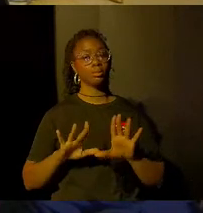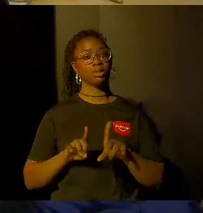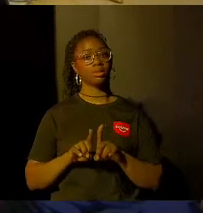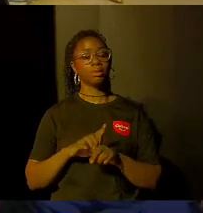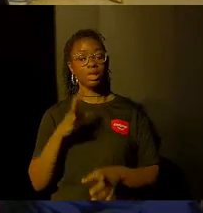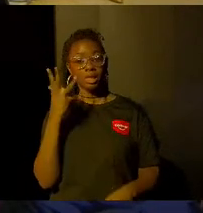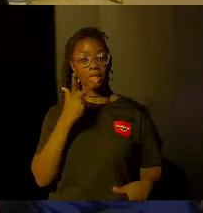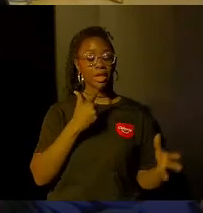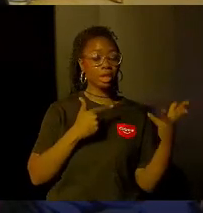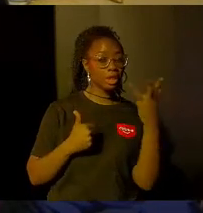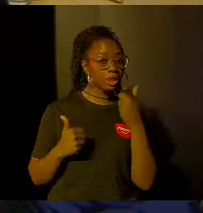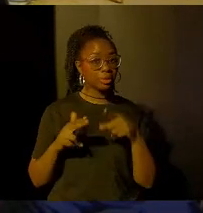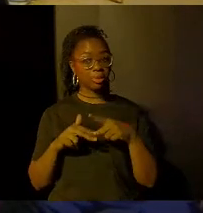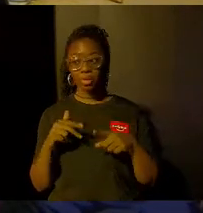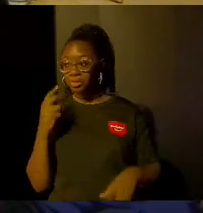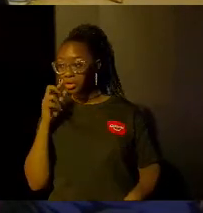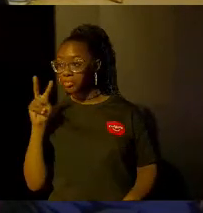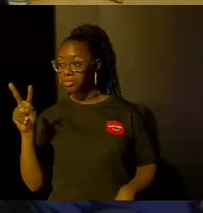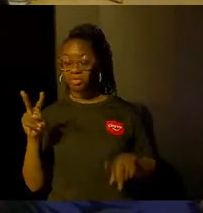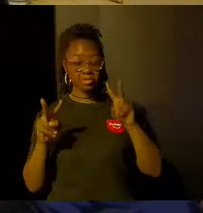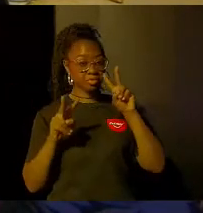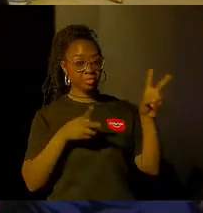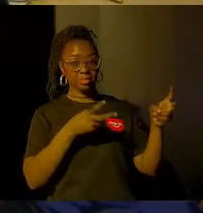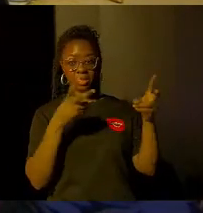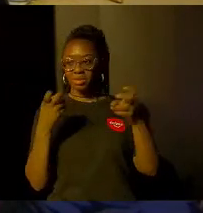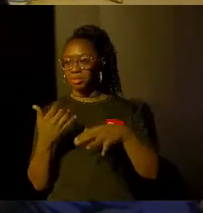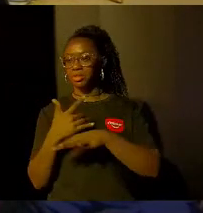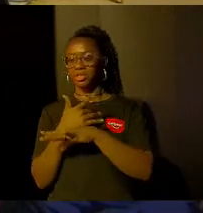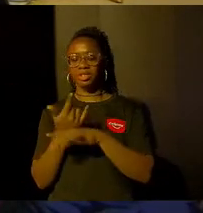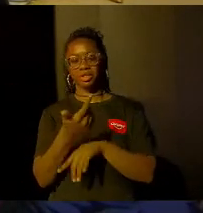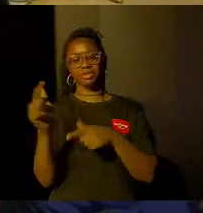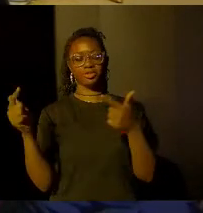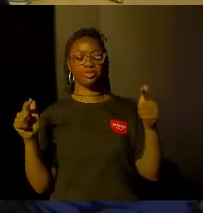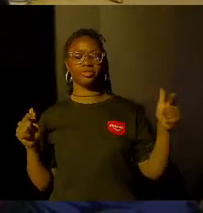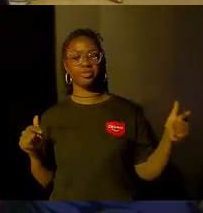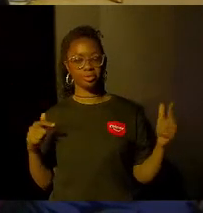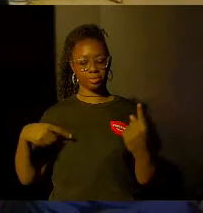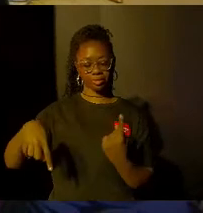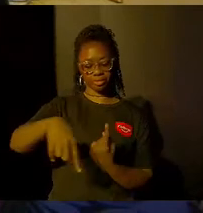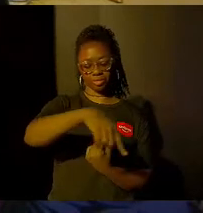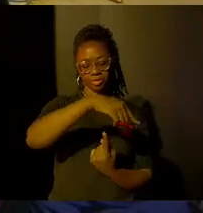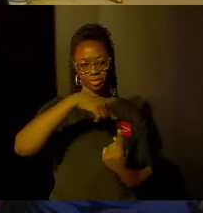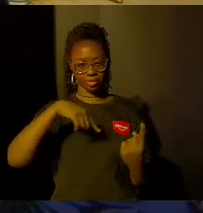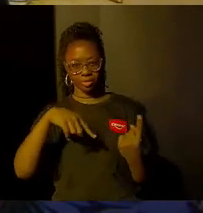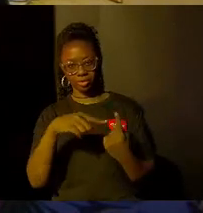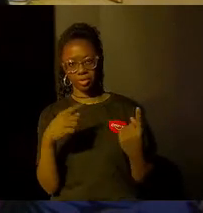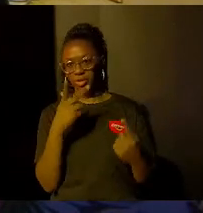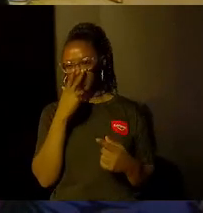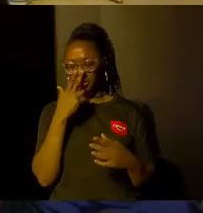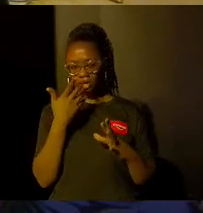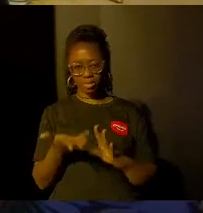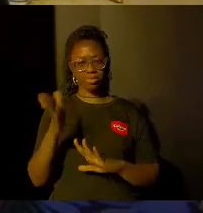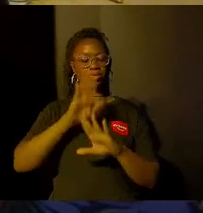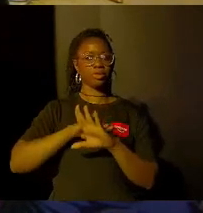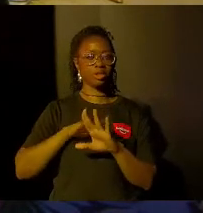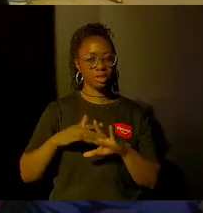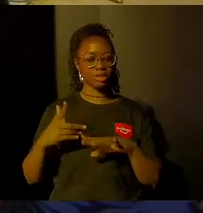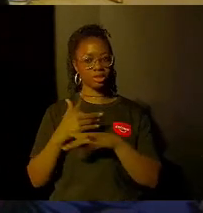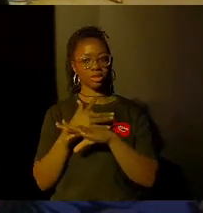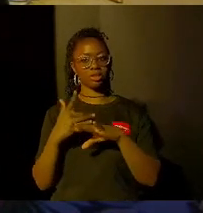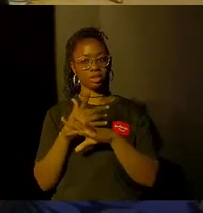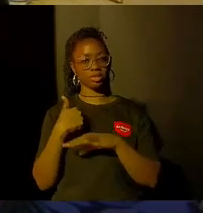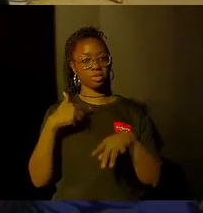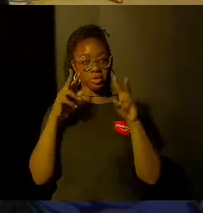Lindíssima porque eu vou vendo outras cidades que estão debaixo dessa cidade que está sobre